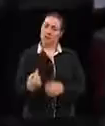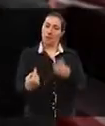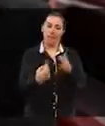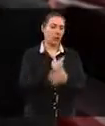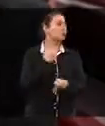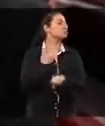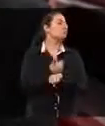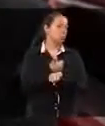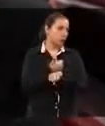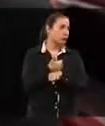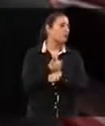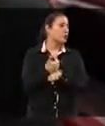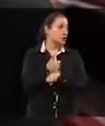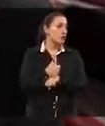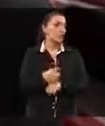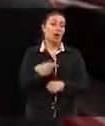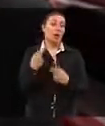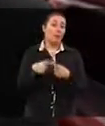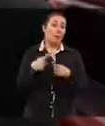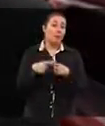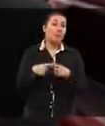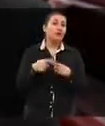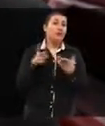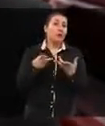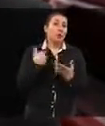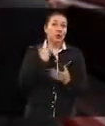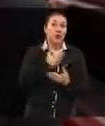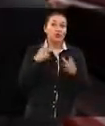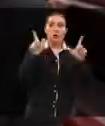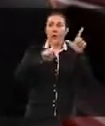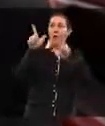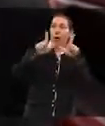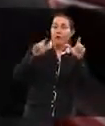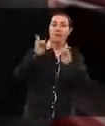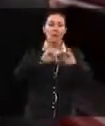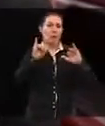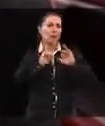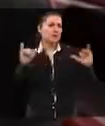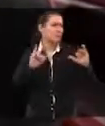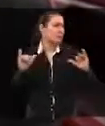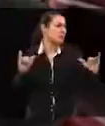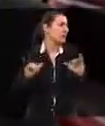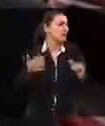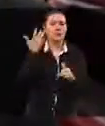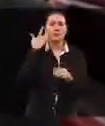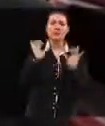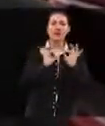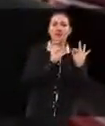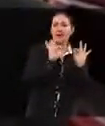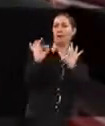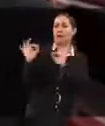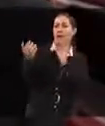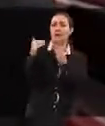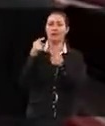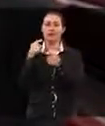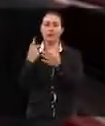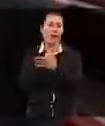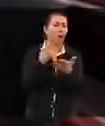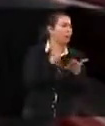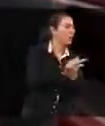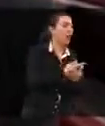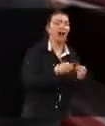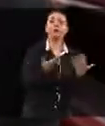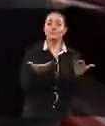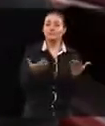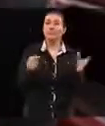Sempre, porque assim, querendo ou não, a gente, como nós falamos anteriormente, nós somos bombardeados por muitas informações, né? E aí a gente